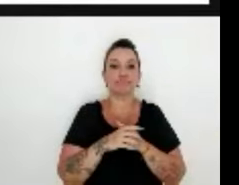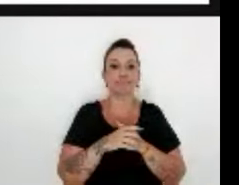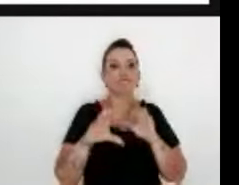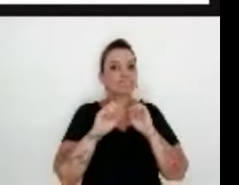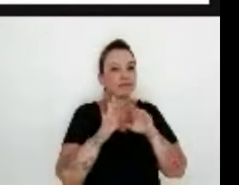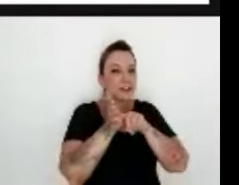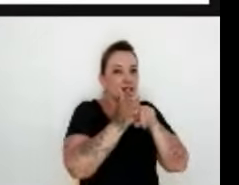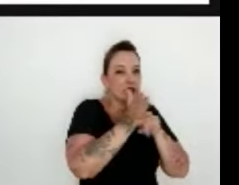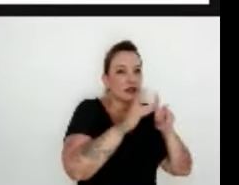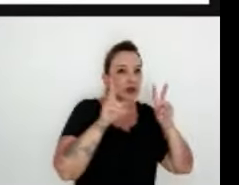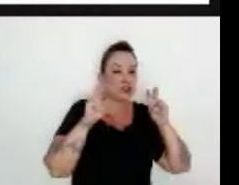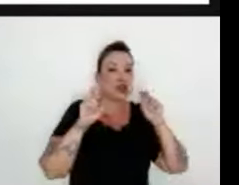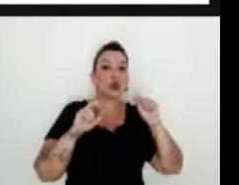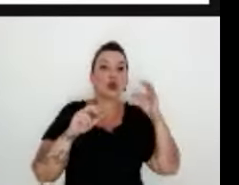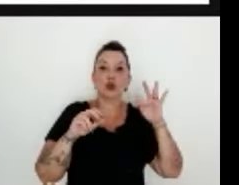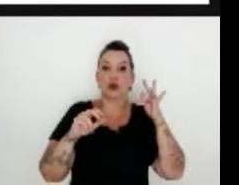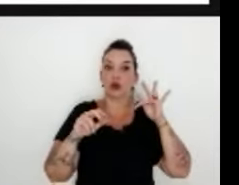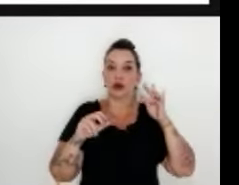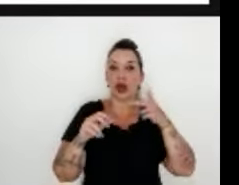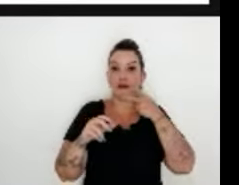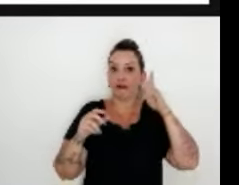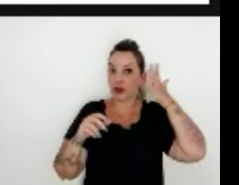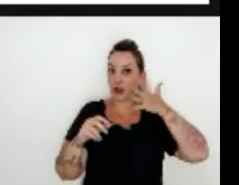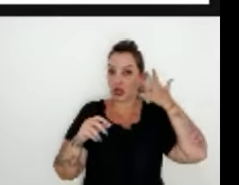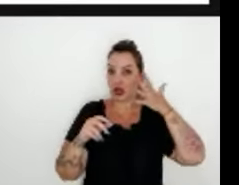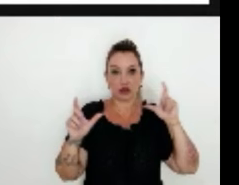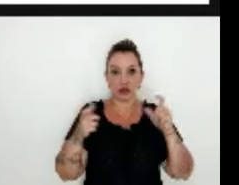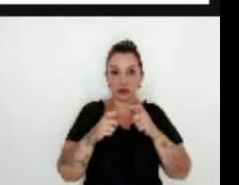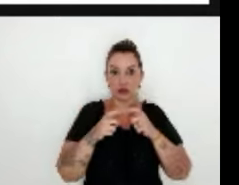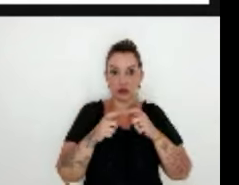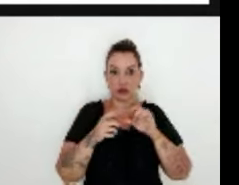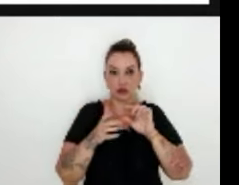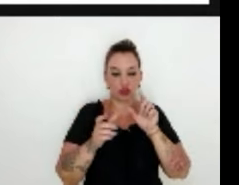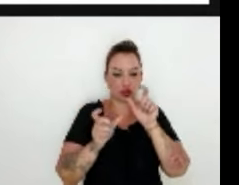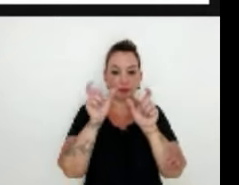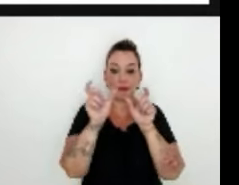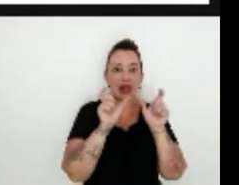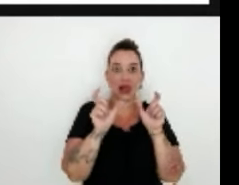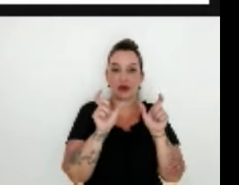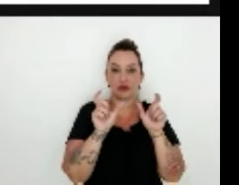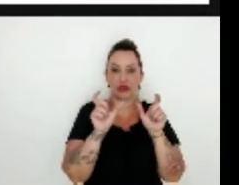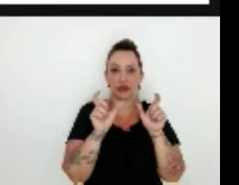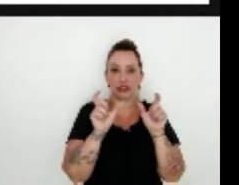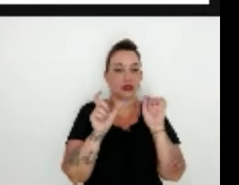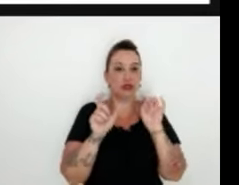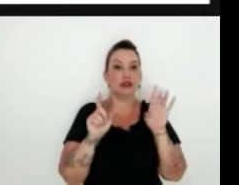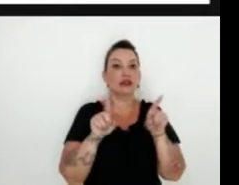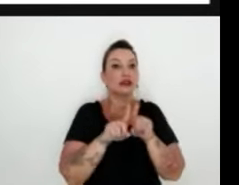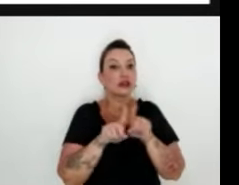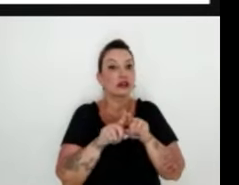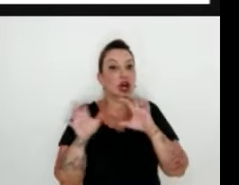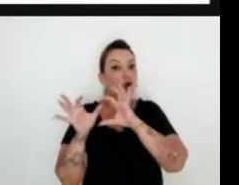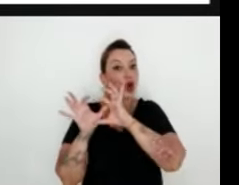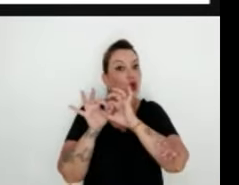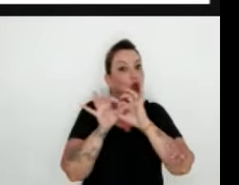o que machuca no discurso não se reduz ao exame das palavras, tampouco e apenas ao contexto de sua